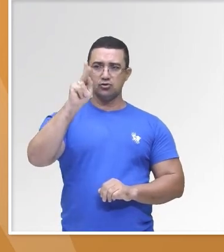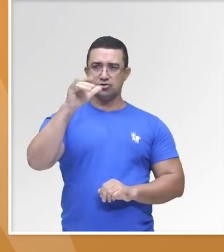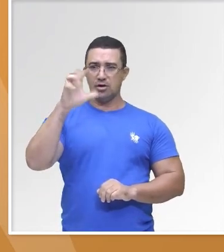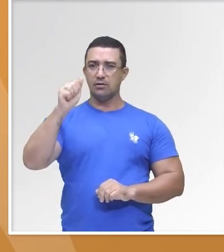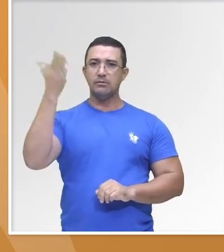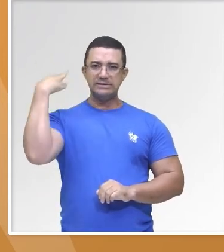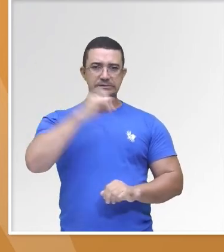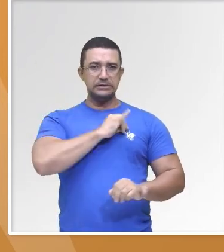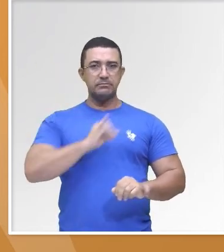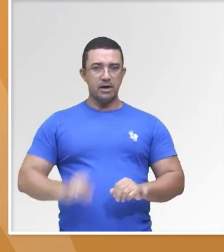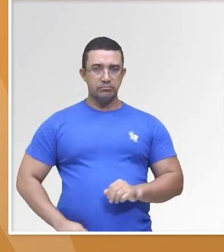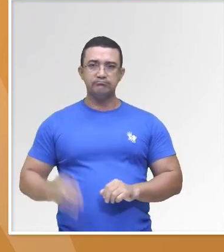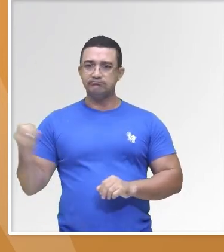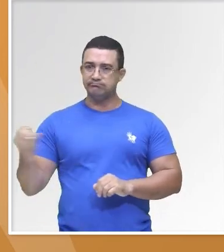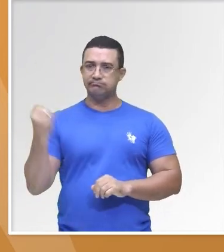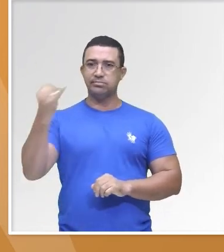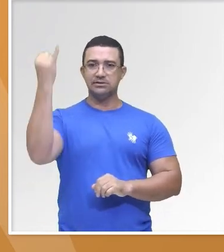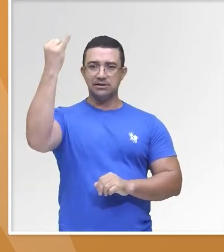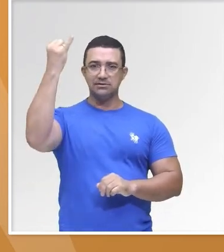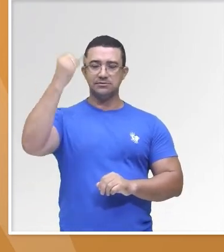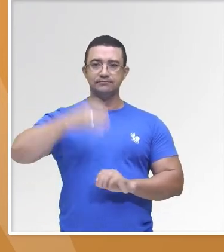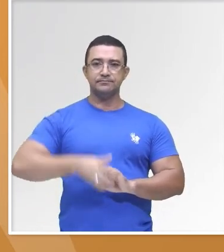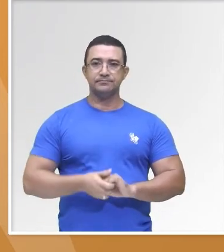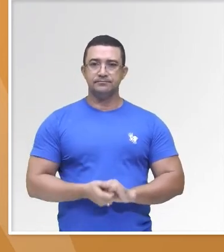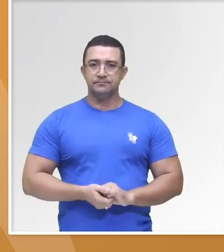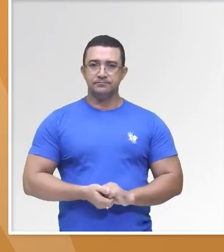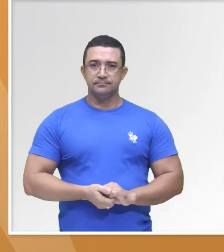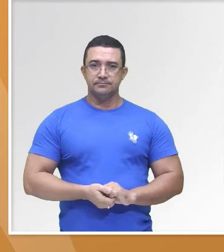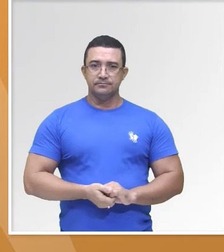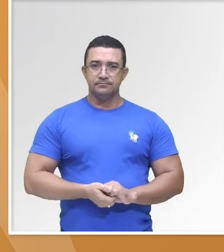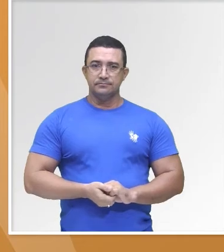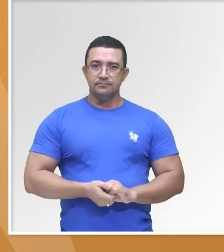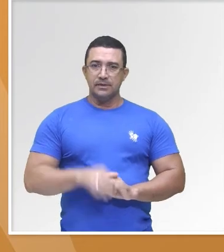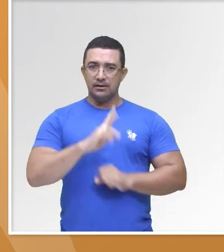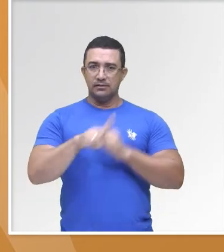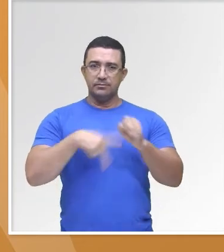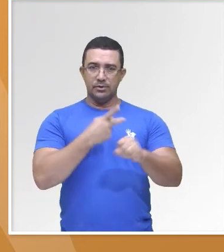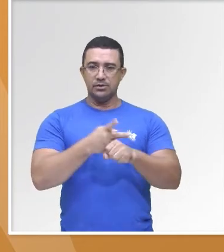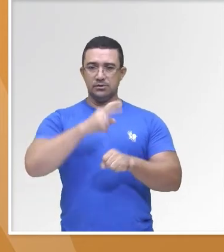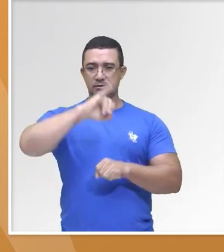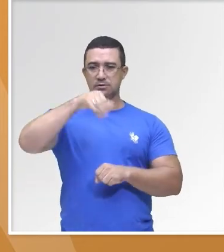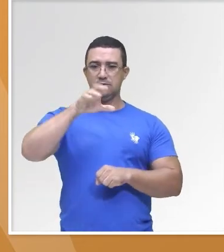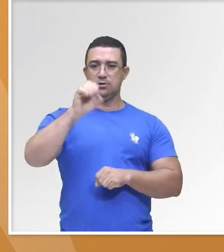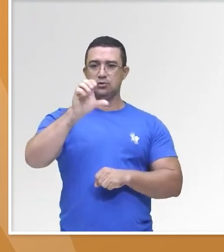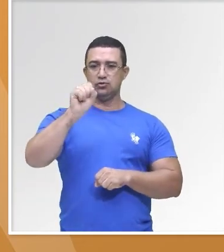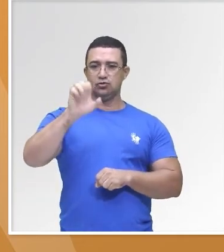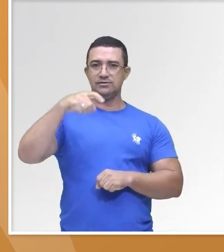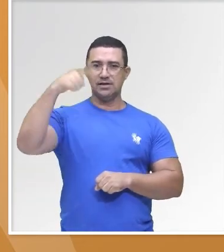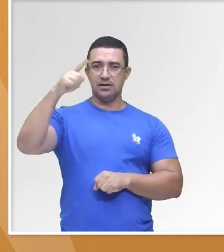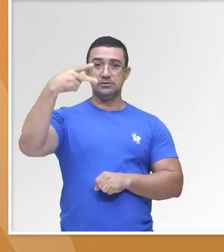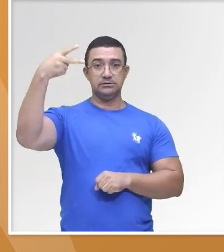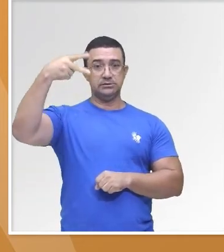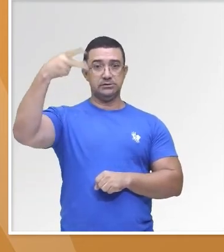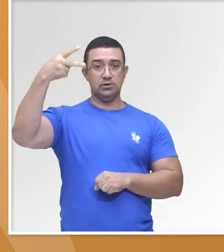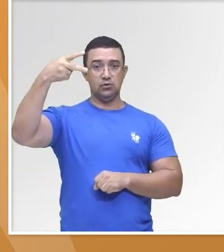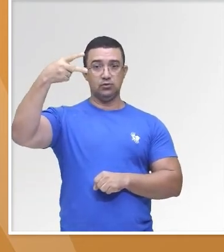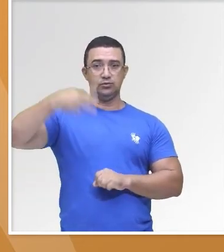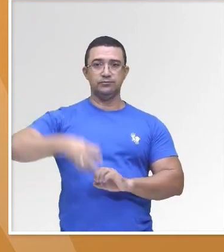notícias na Europa. Em seguida, José II do Sacro Império